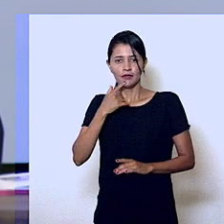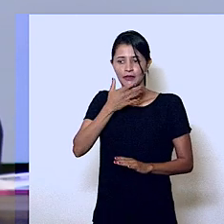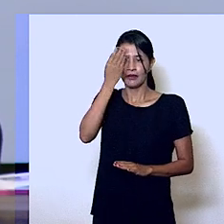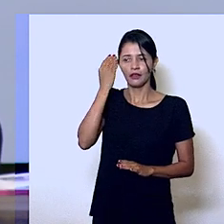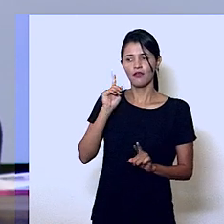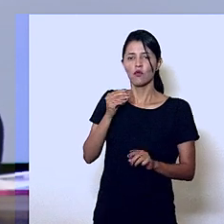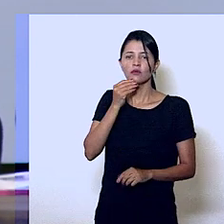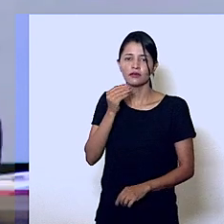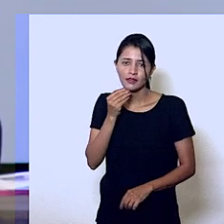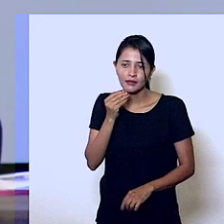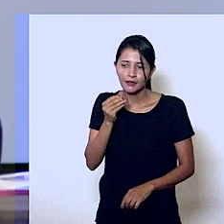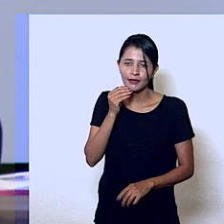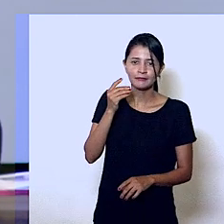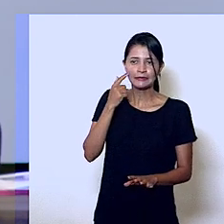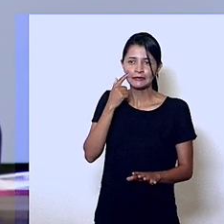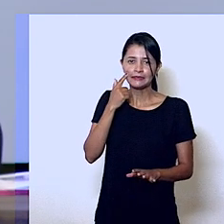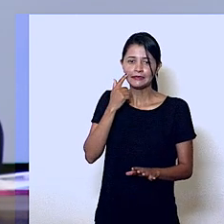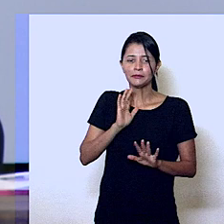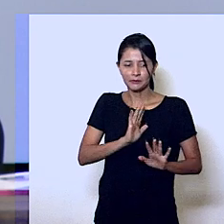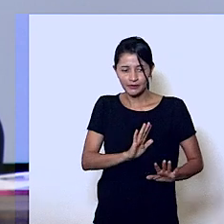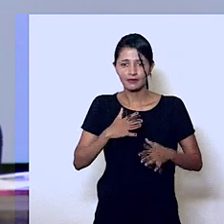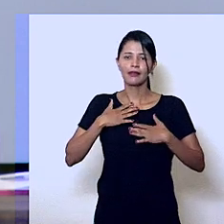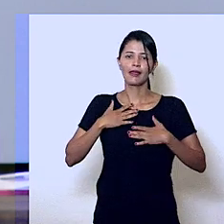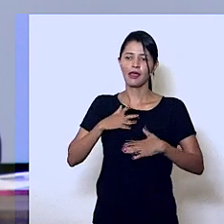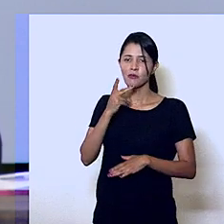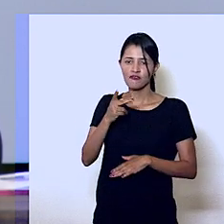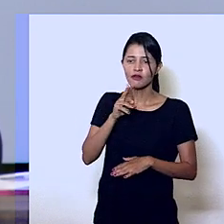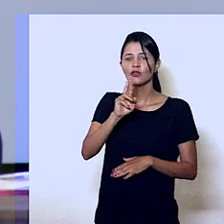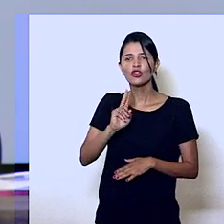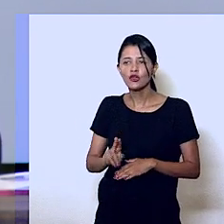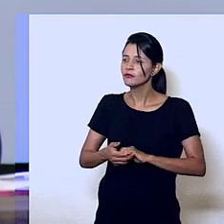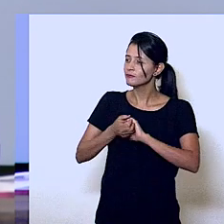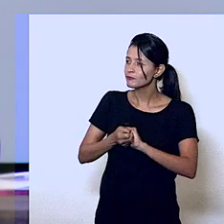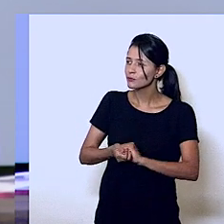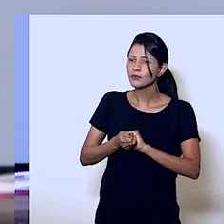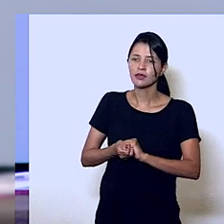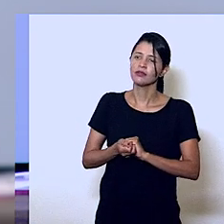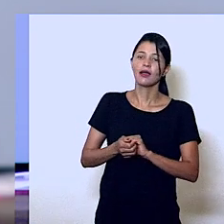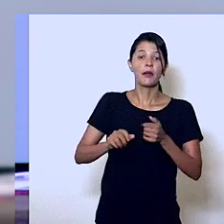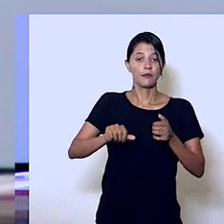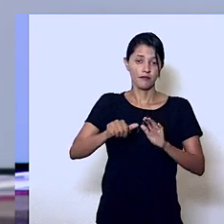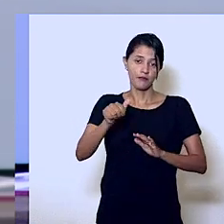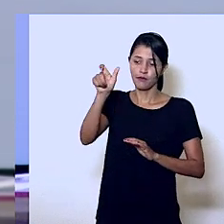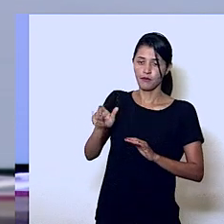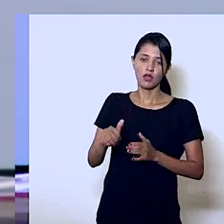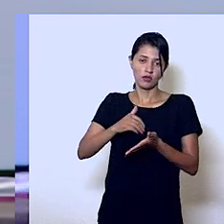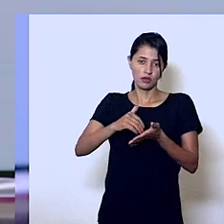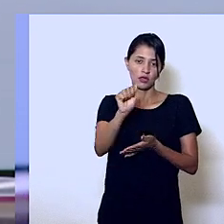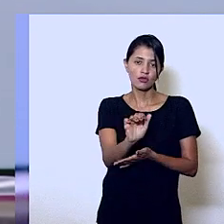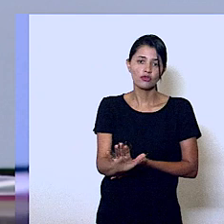superar esse receio e, enfim, cumprimentar aqui, primeiro, claro, o secretário-geral das Relações